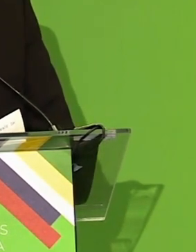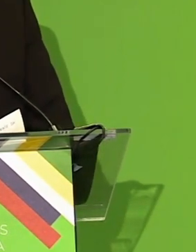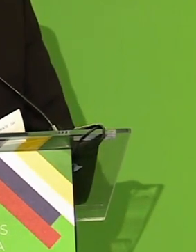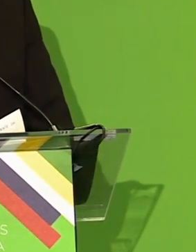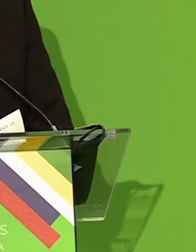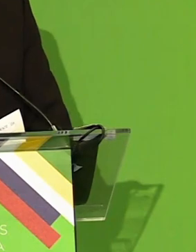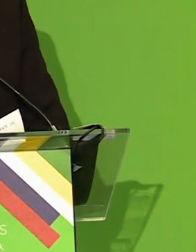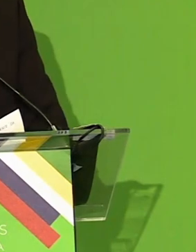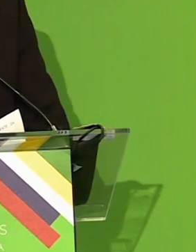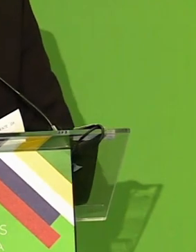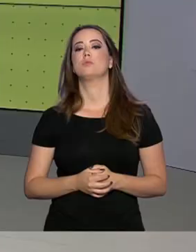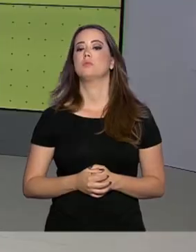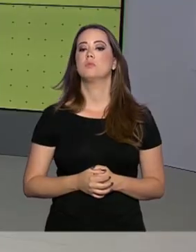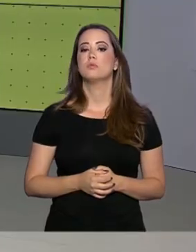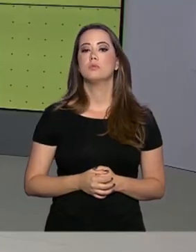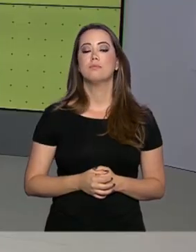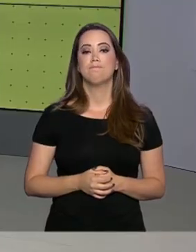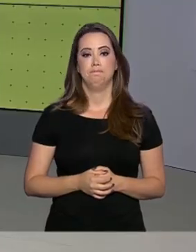e desregulamentar.